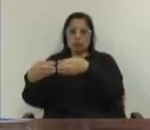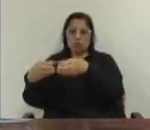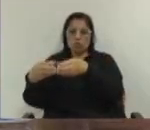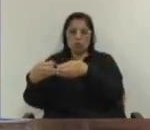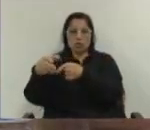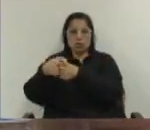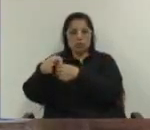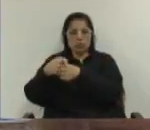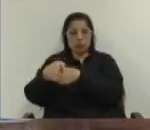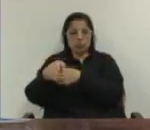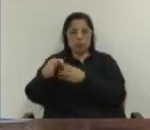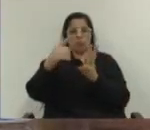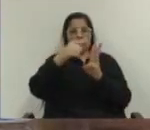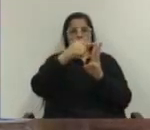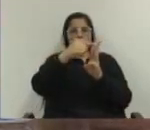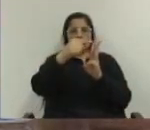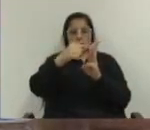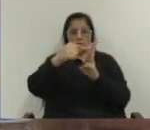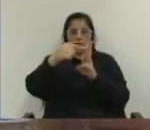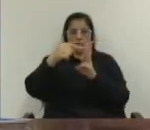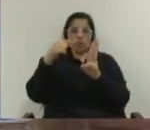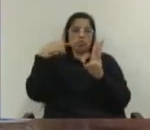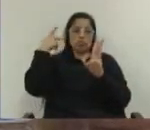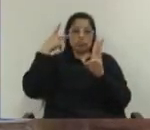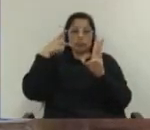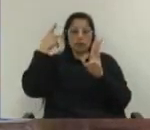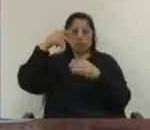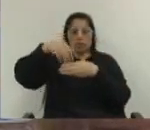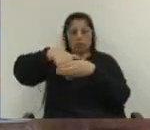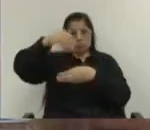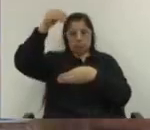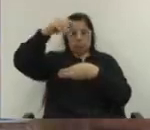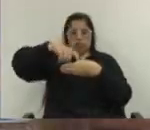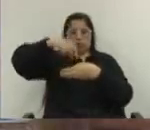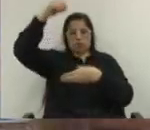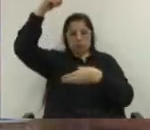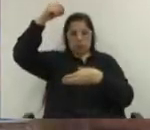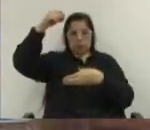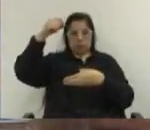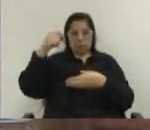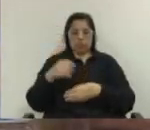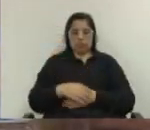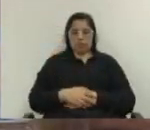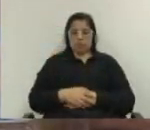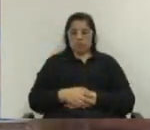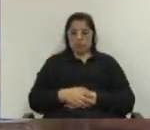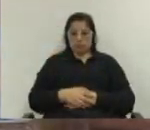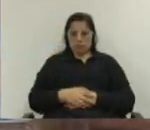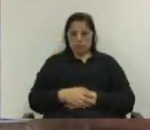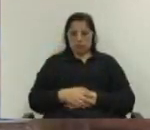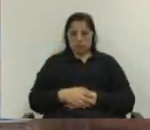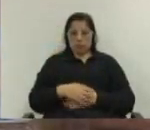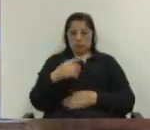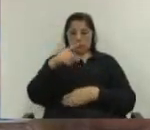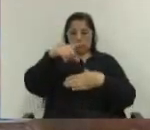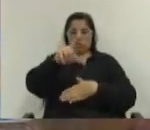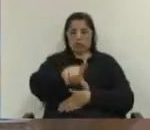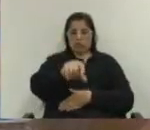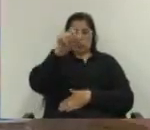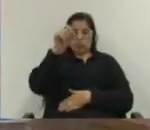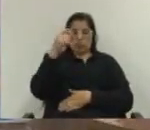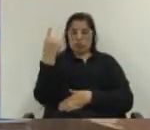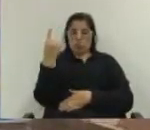com 3 vereadores sorteados entre os desimpedidos, os quais elegerão desde